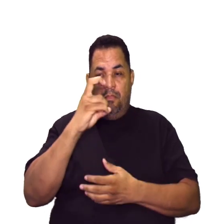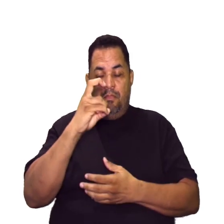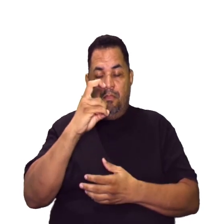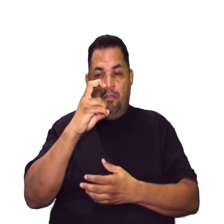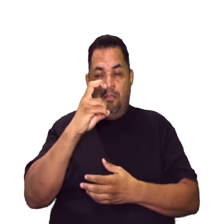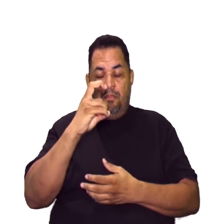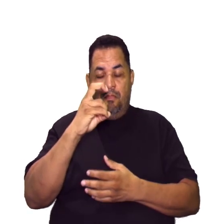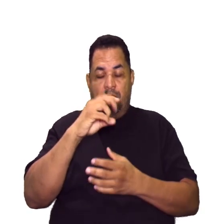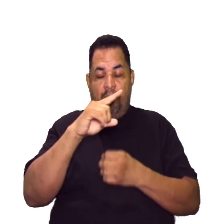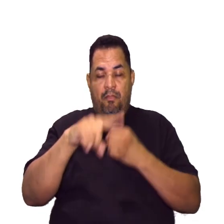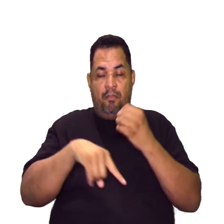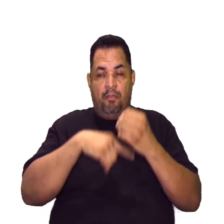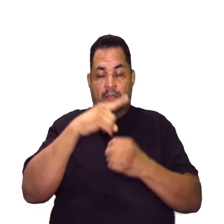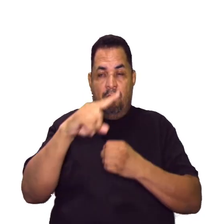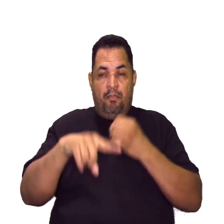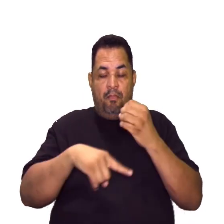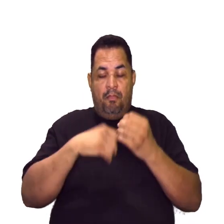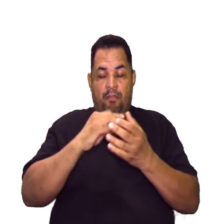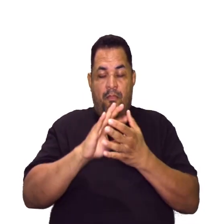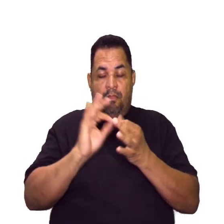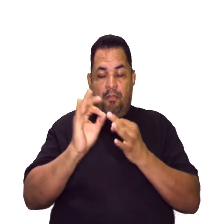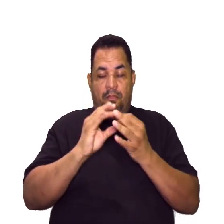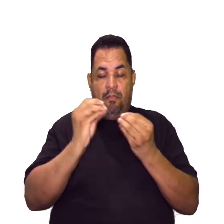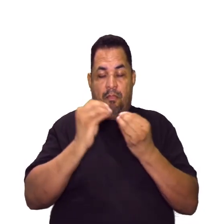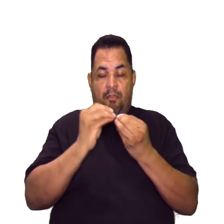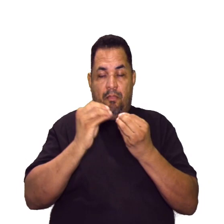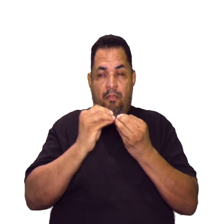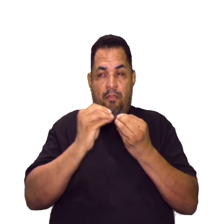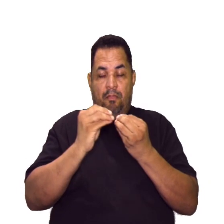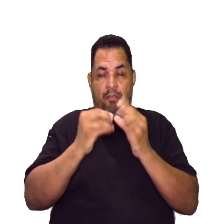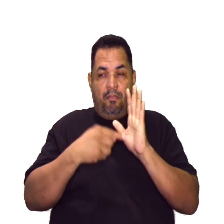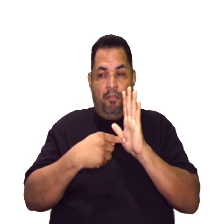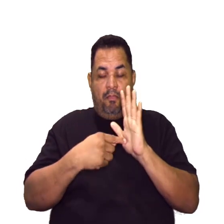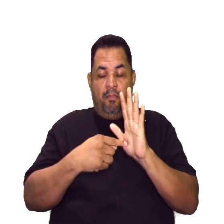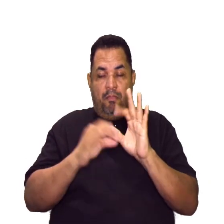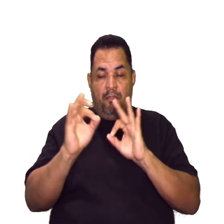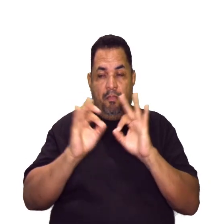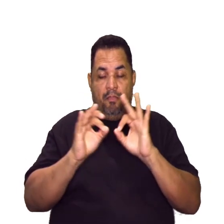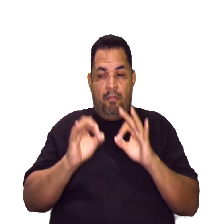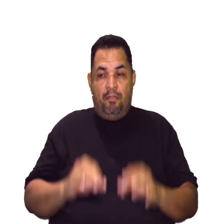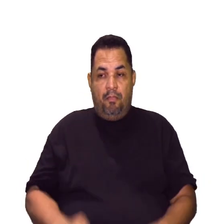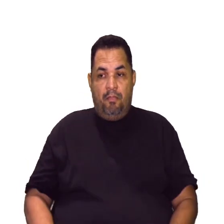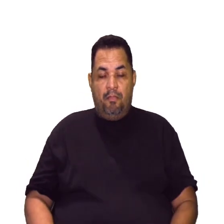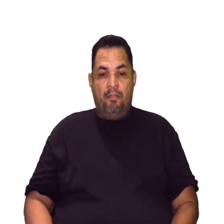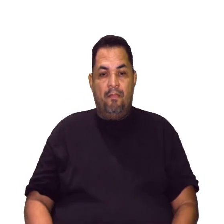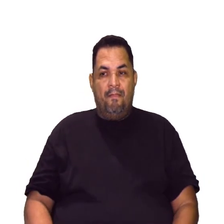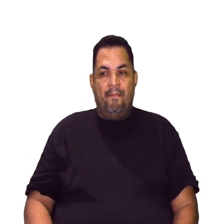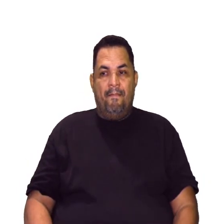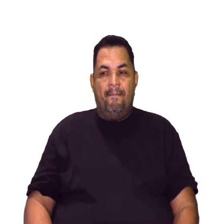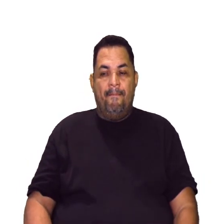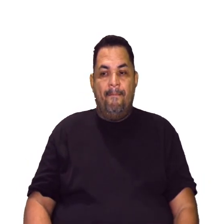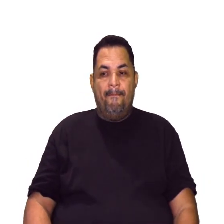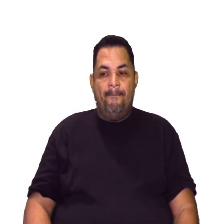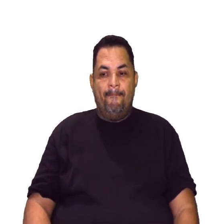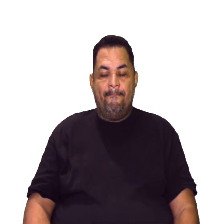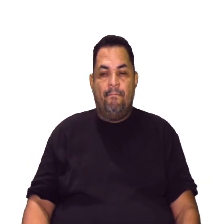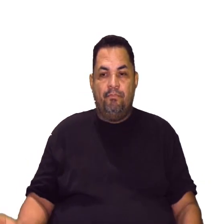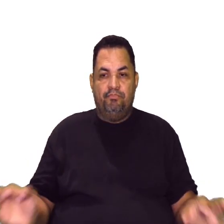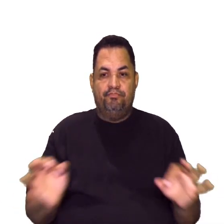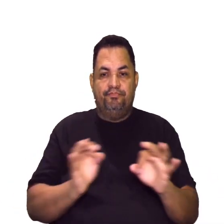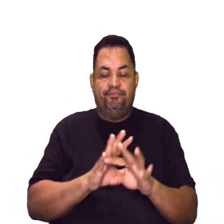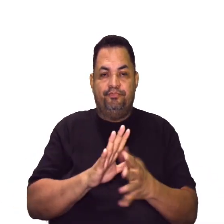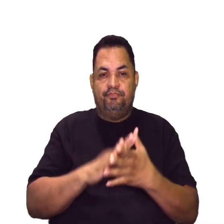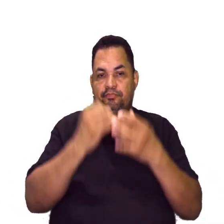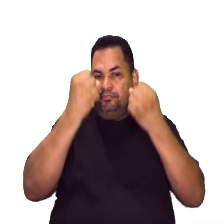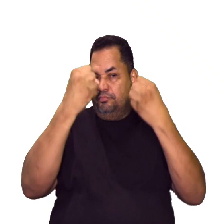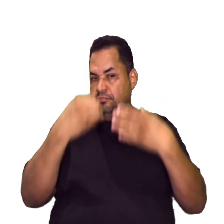5 átomos ou 5 moléculas para você indicar, tá bom? Logo, como